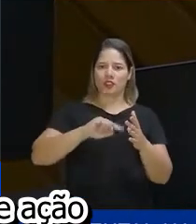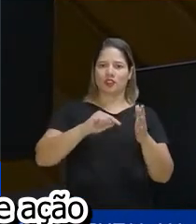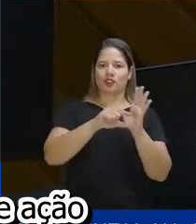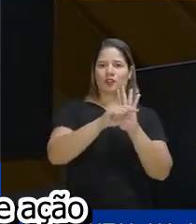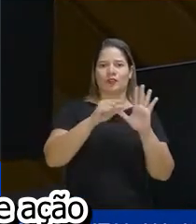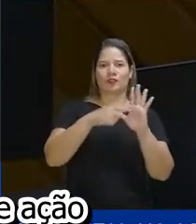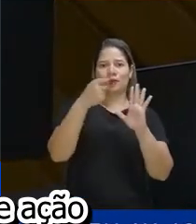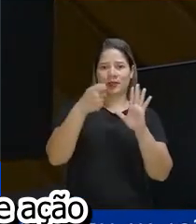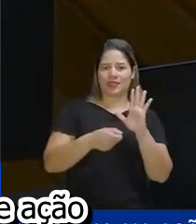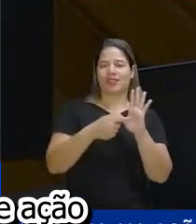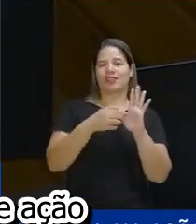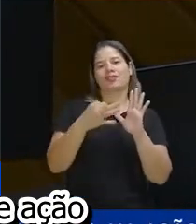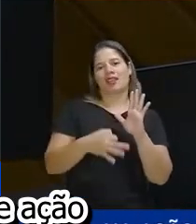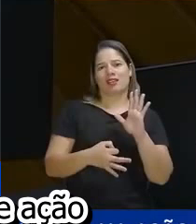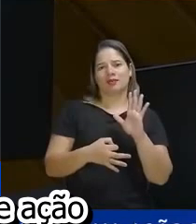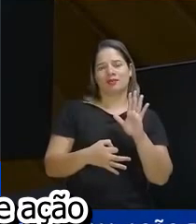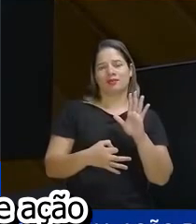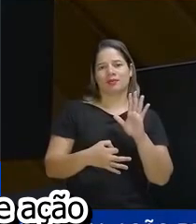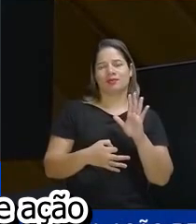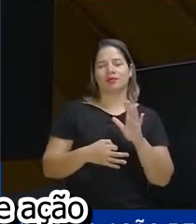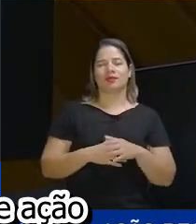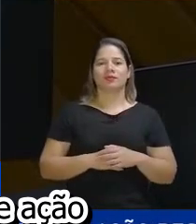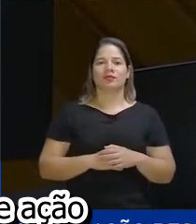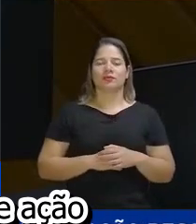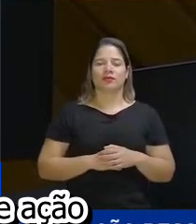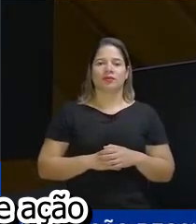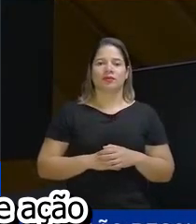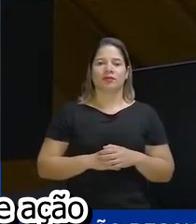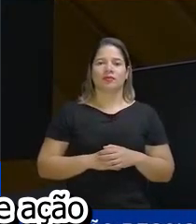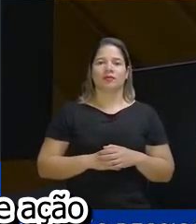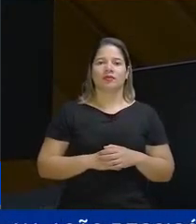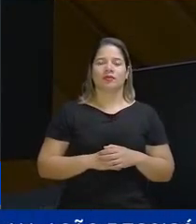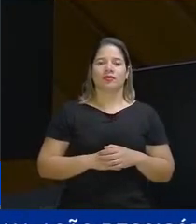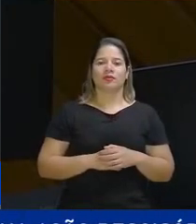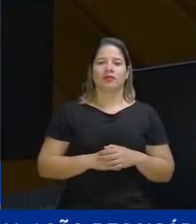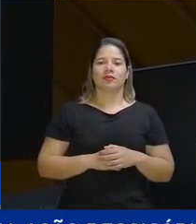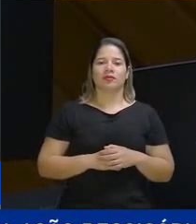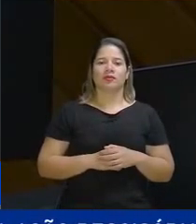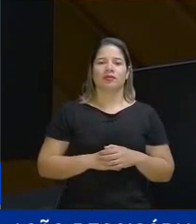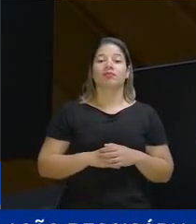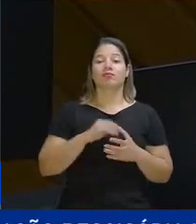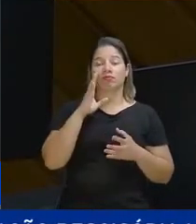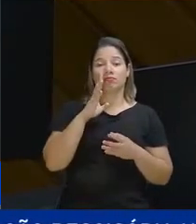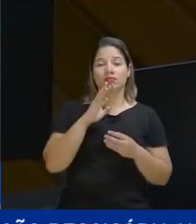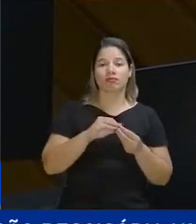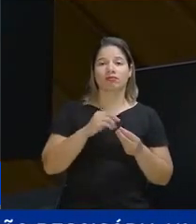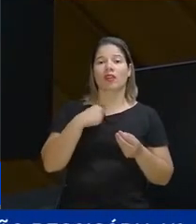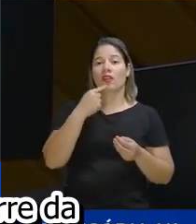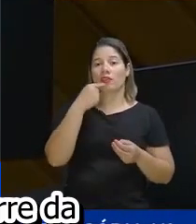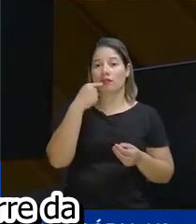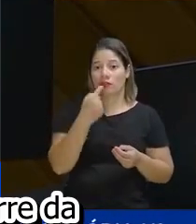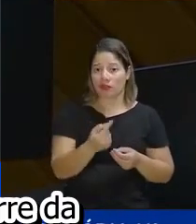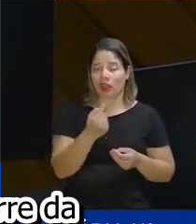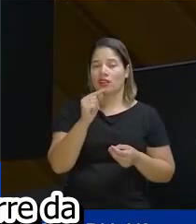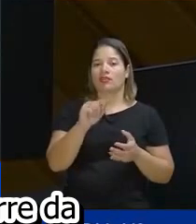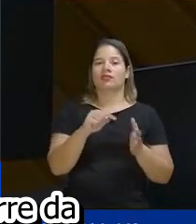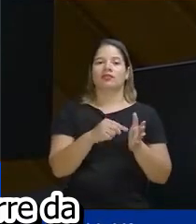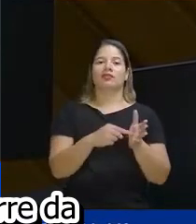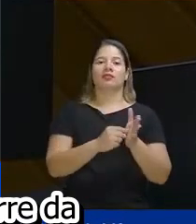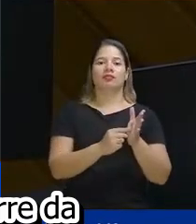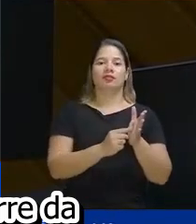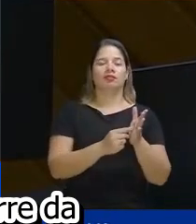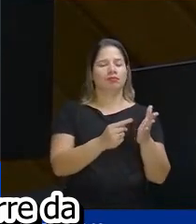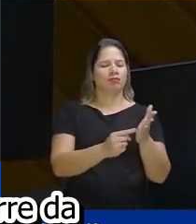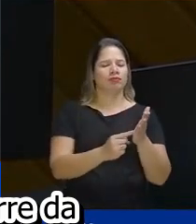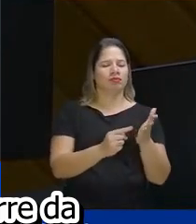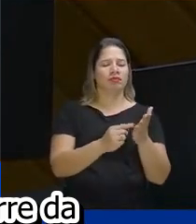dessa espécie de ação a situações que tratem de causas de inelegibilidade. Então, nesse sentido, eu repiso, a inadmissibilidade da